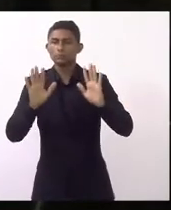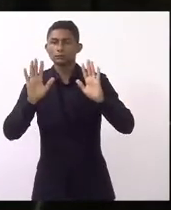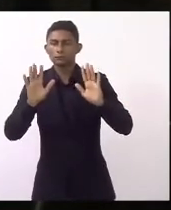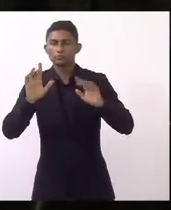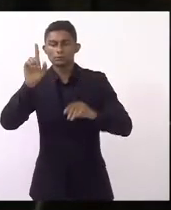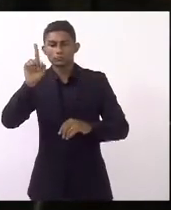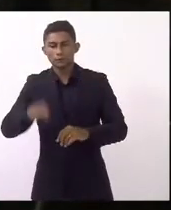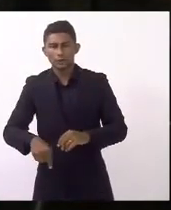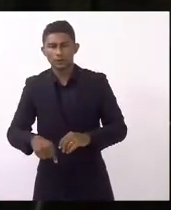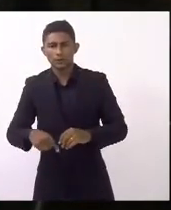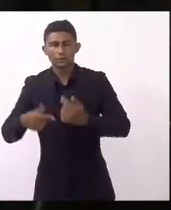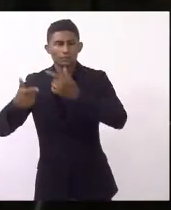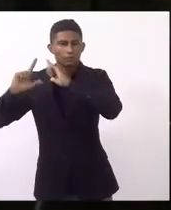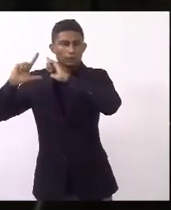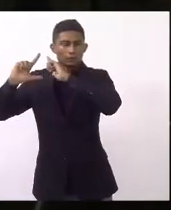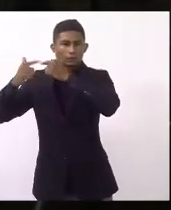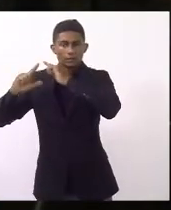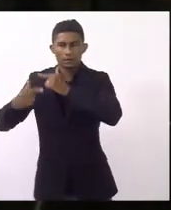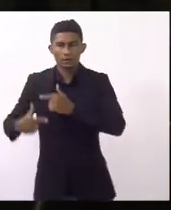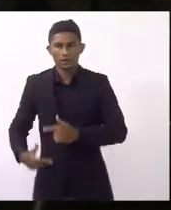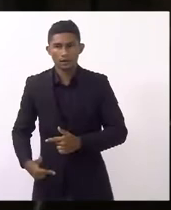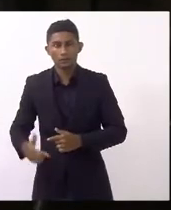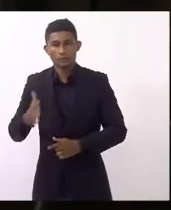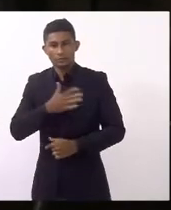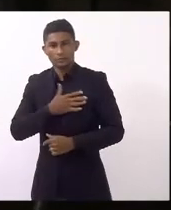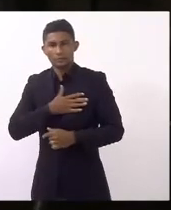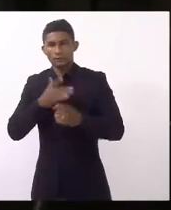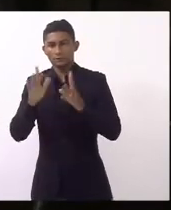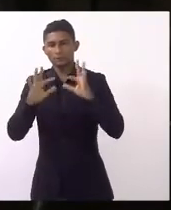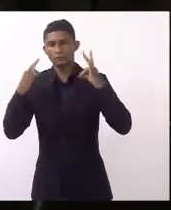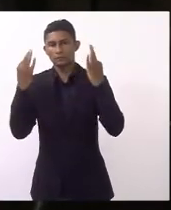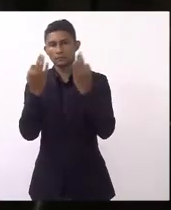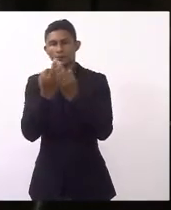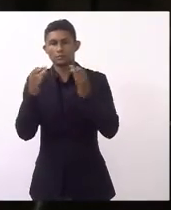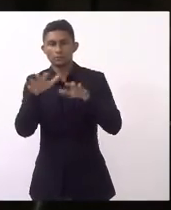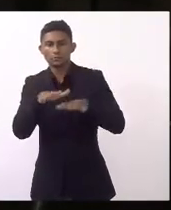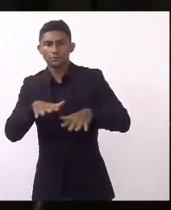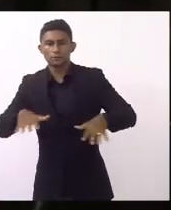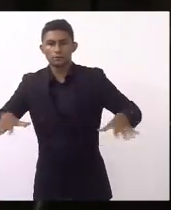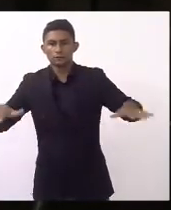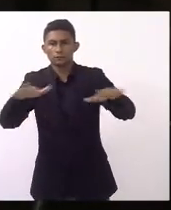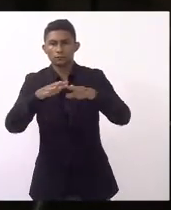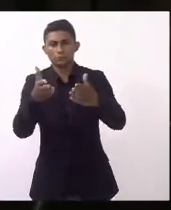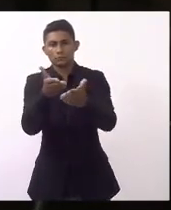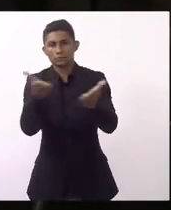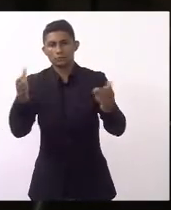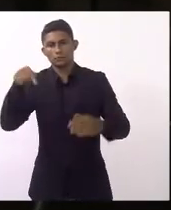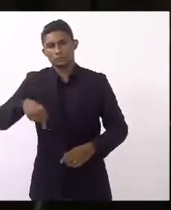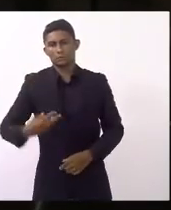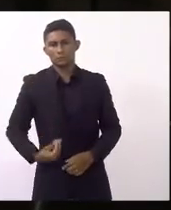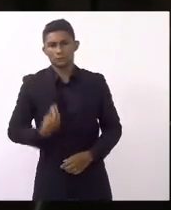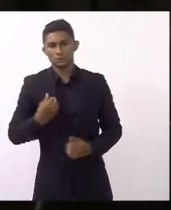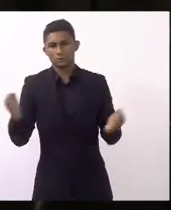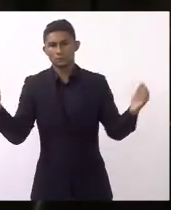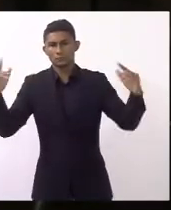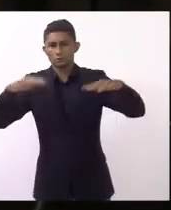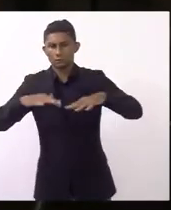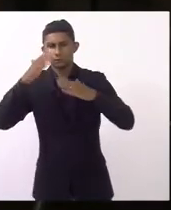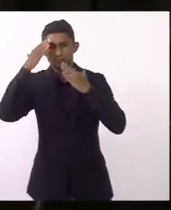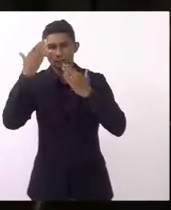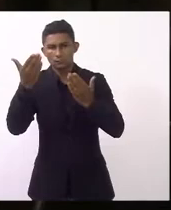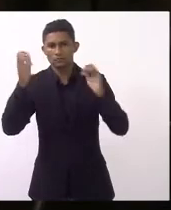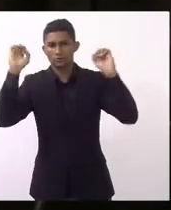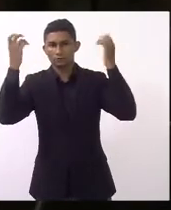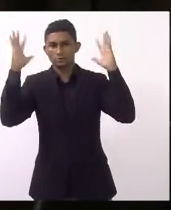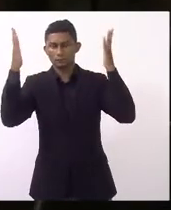compartilhado esse legado dessa minha família são todos e todas e todos vocês que estão aqui muito obrigado e